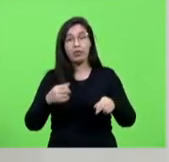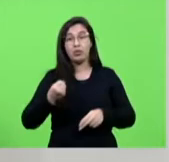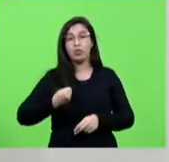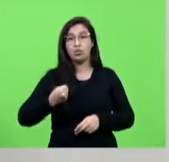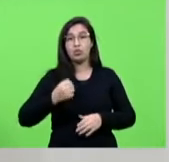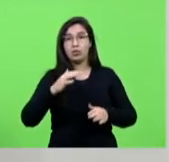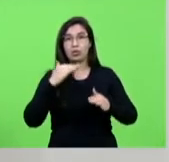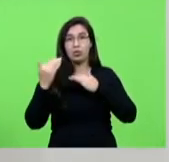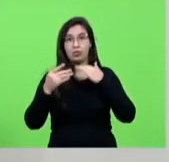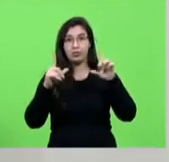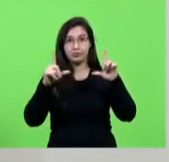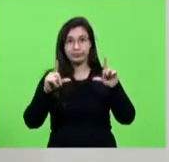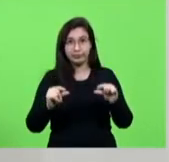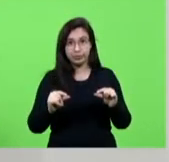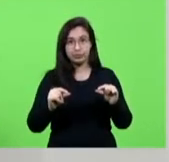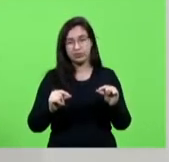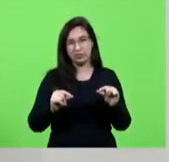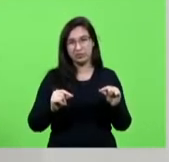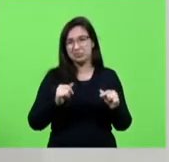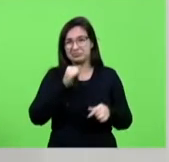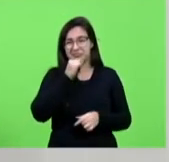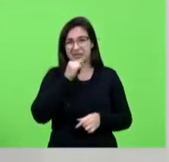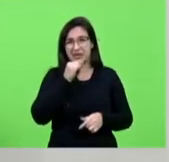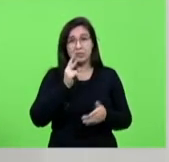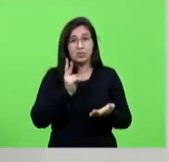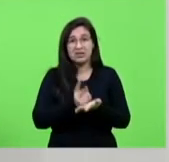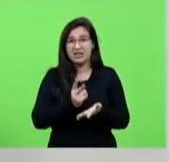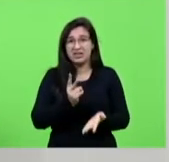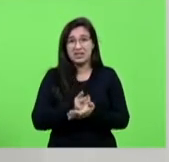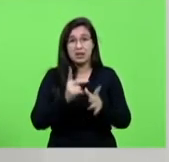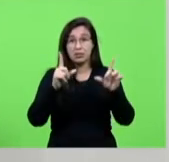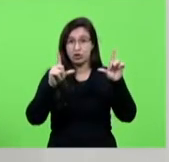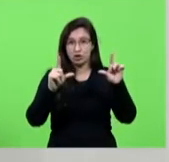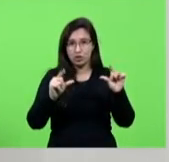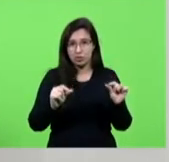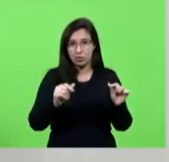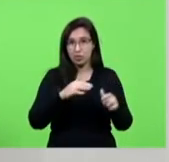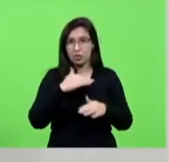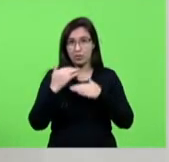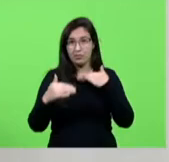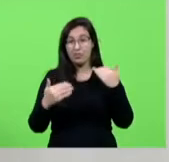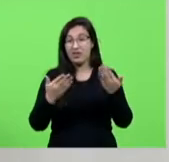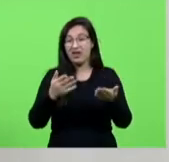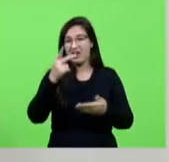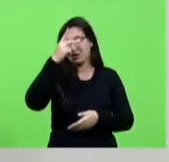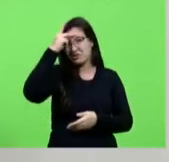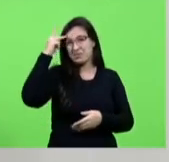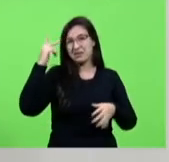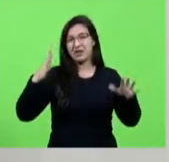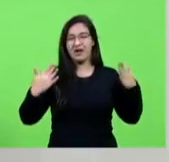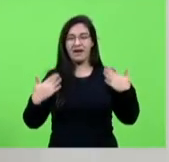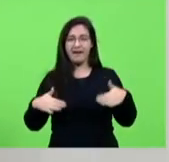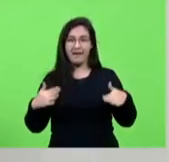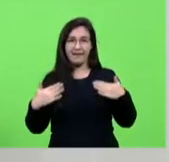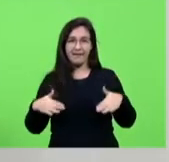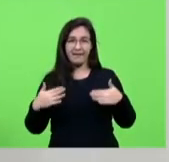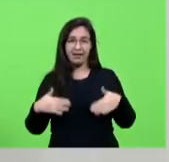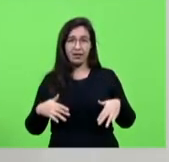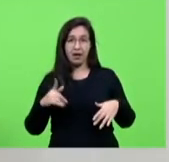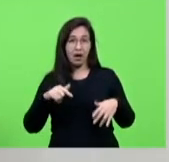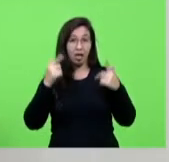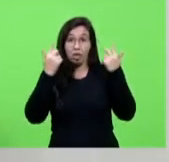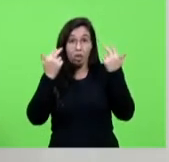óbitos diminui. É sempre assim que diminui, as pessoas relaxam, é uma situação natural, o